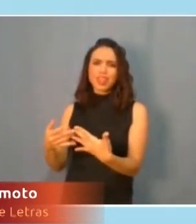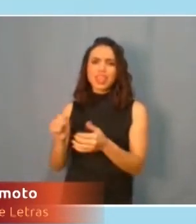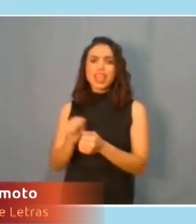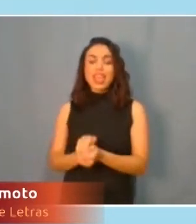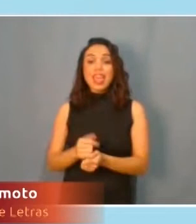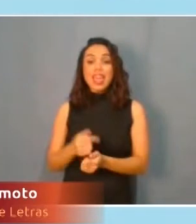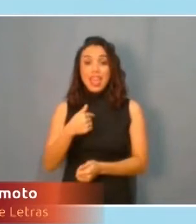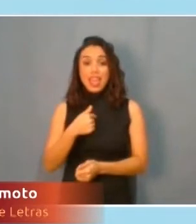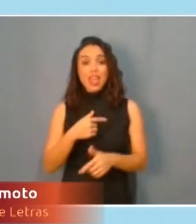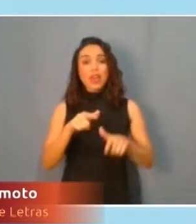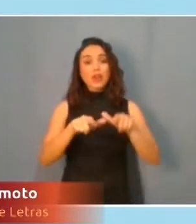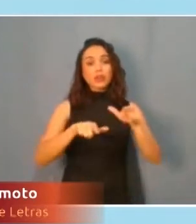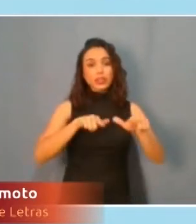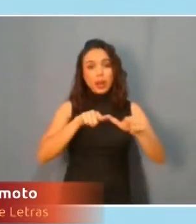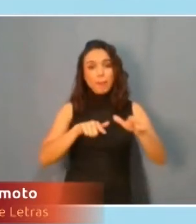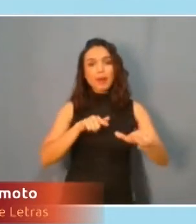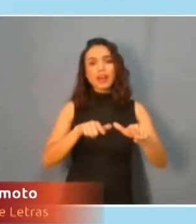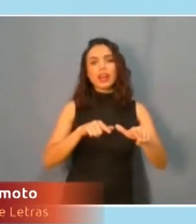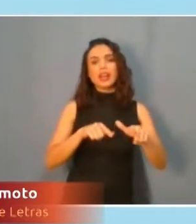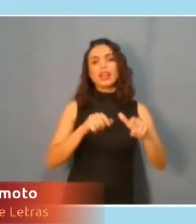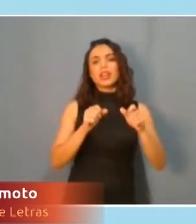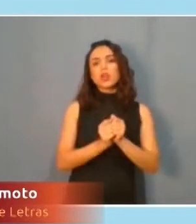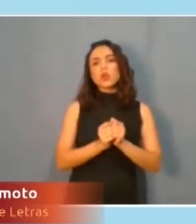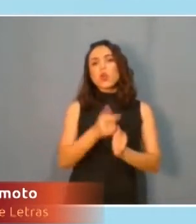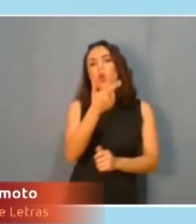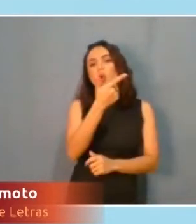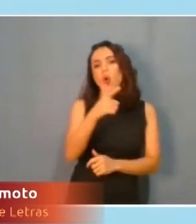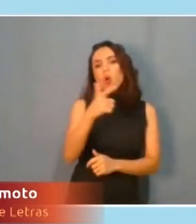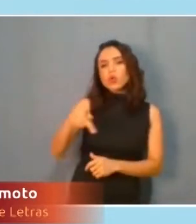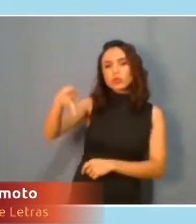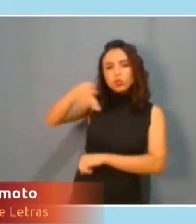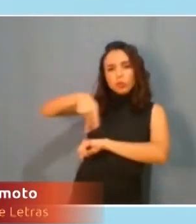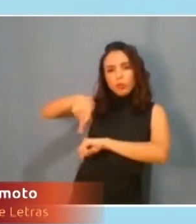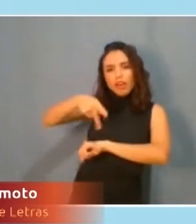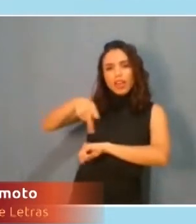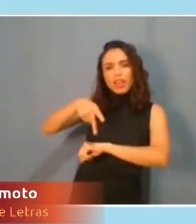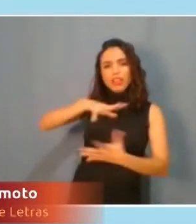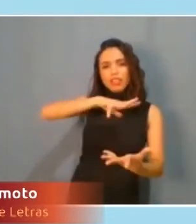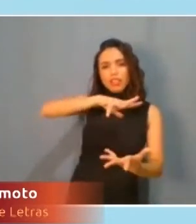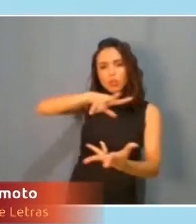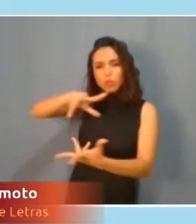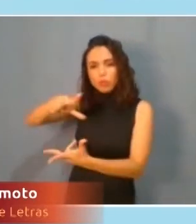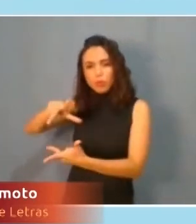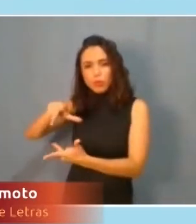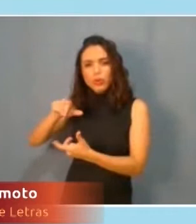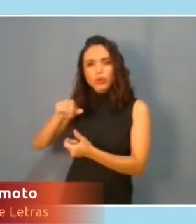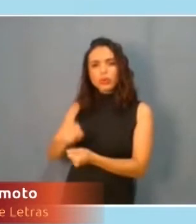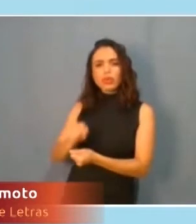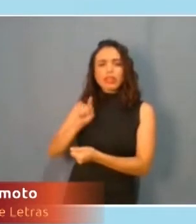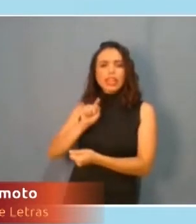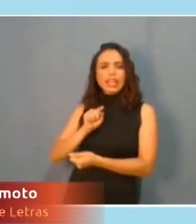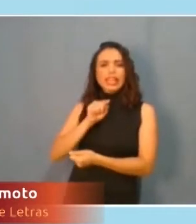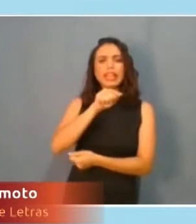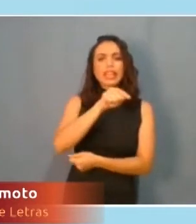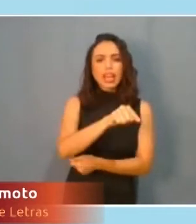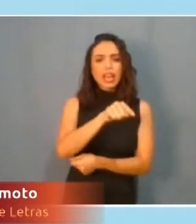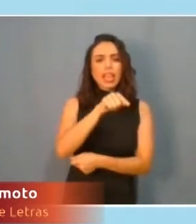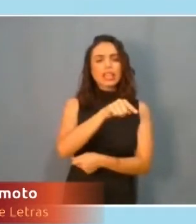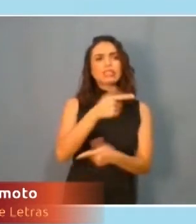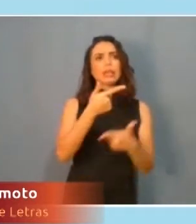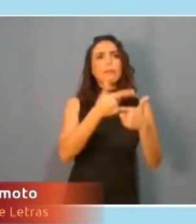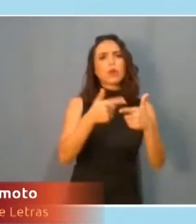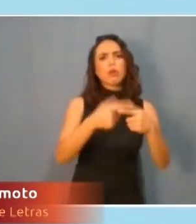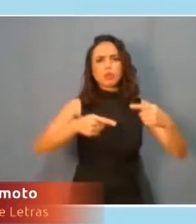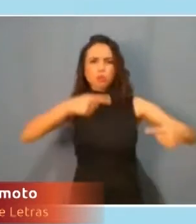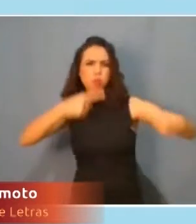países africanos, países em desenvolvimento, e lá o problema que acontece é que muitas vezes eles têm conflitos, eles têm problemas